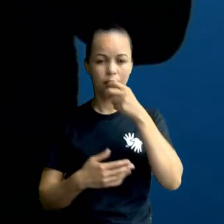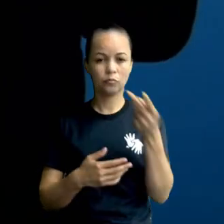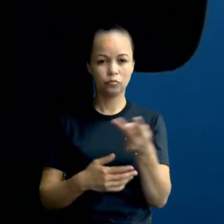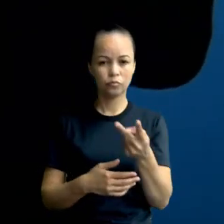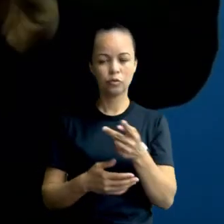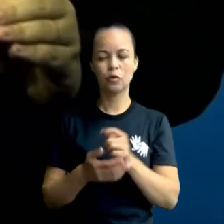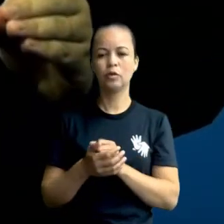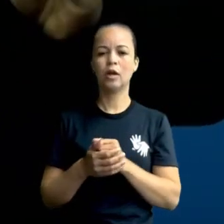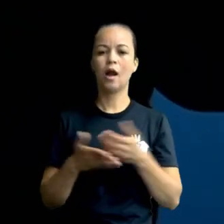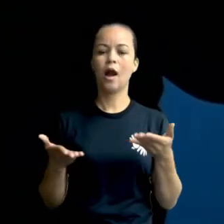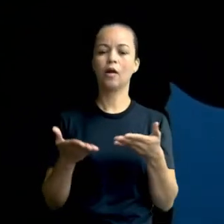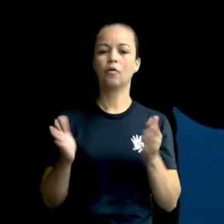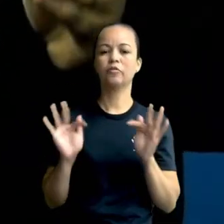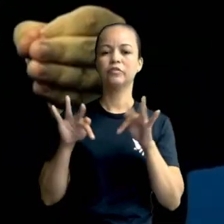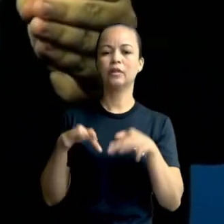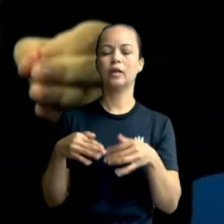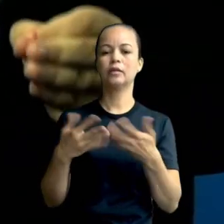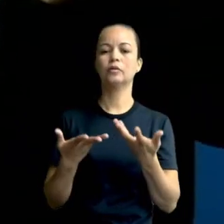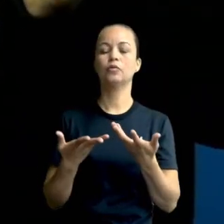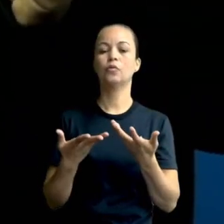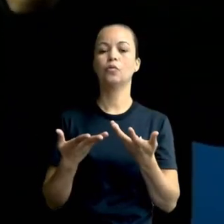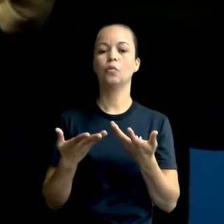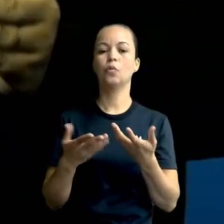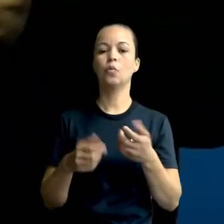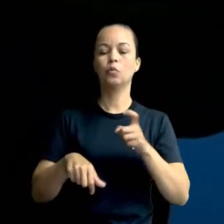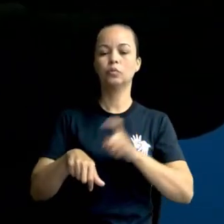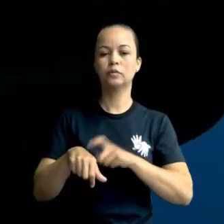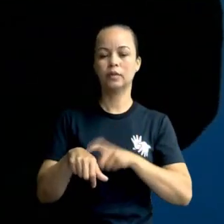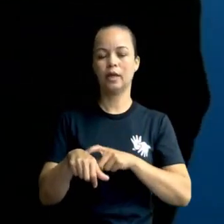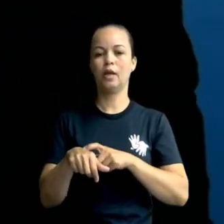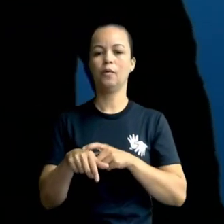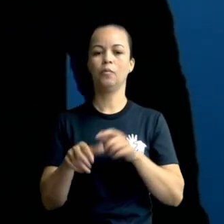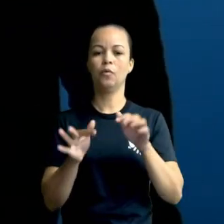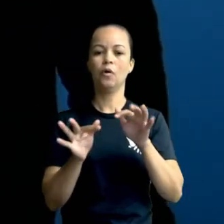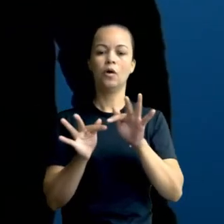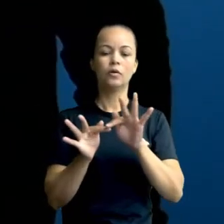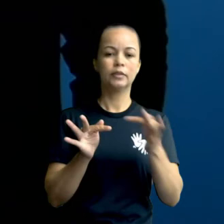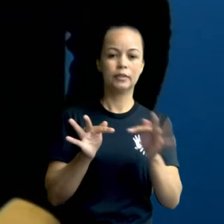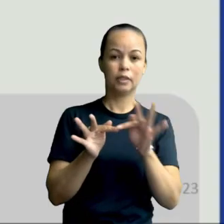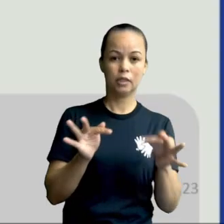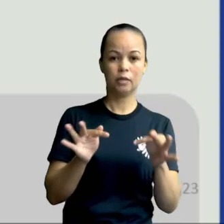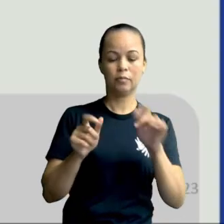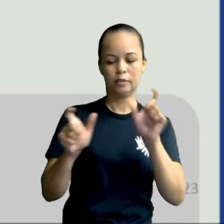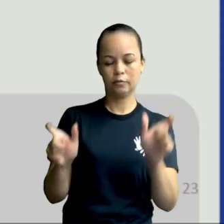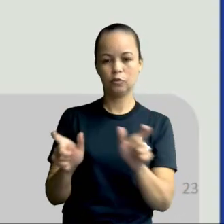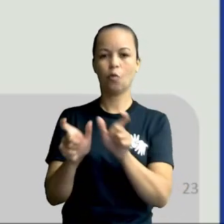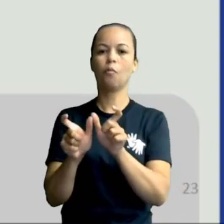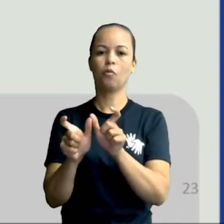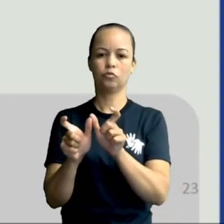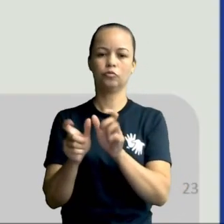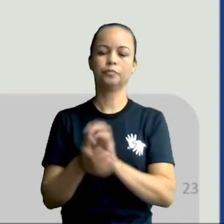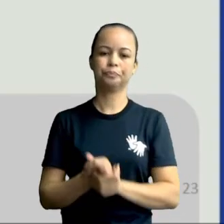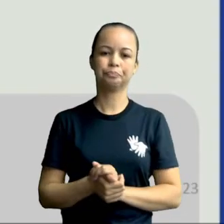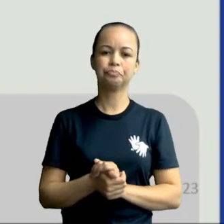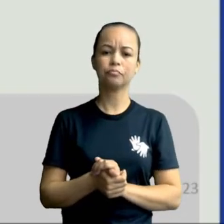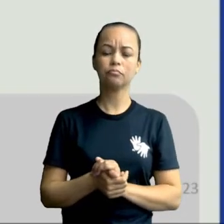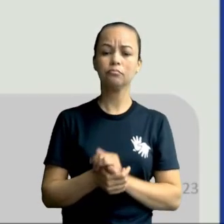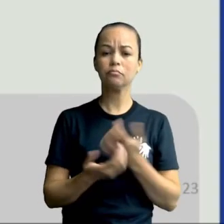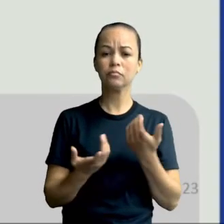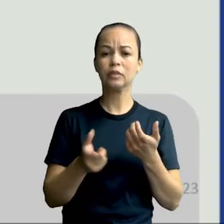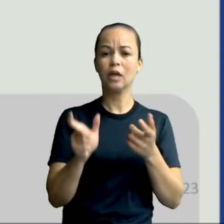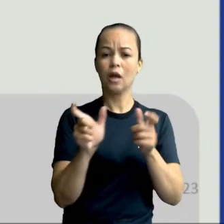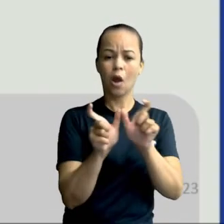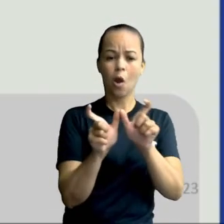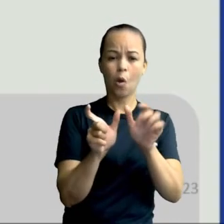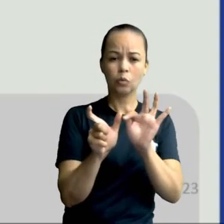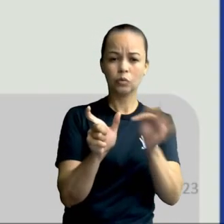imperativo, vamos finalizar com o tempo simples e composto, tá bom? Os tempos simples e composto